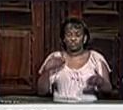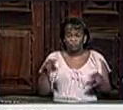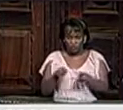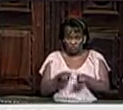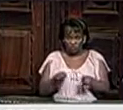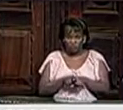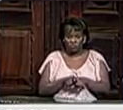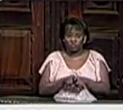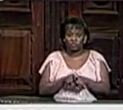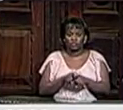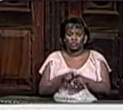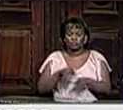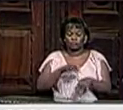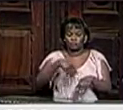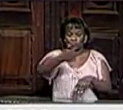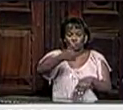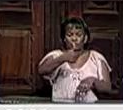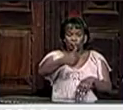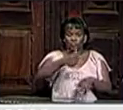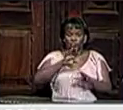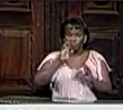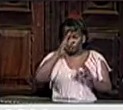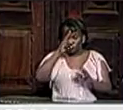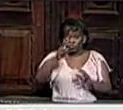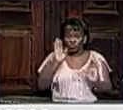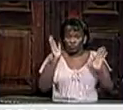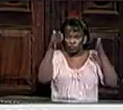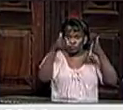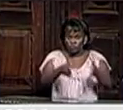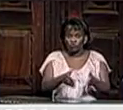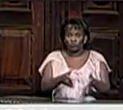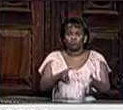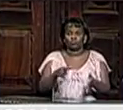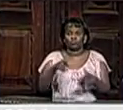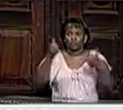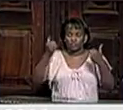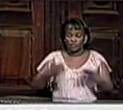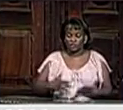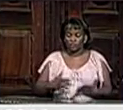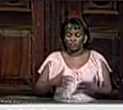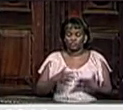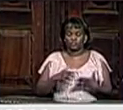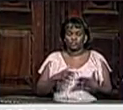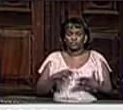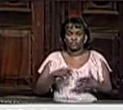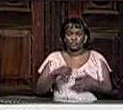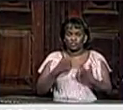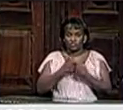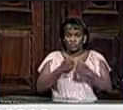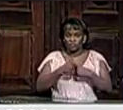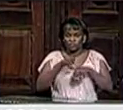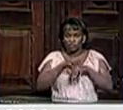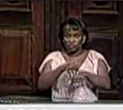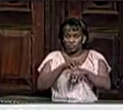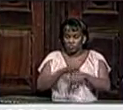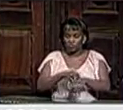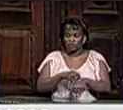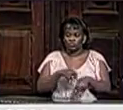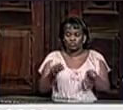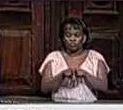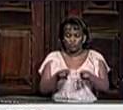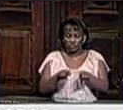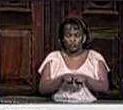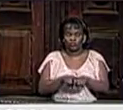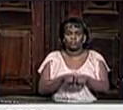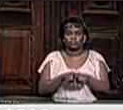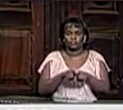mesmo priorizando fortemente os gastos de transporte, que também